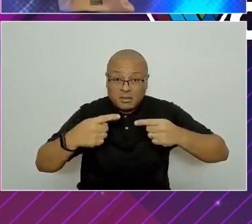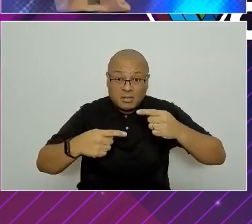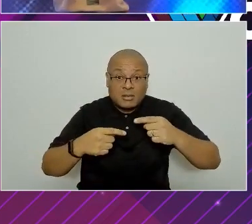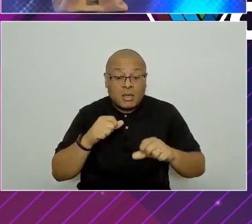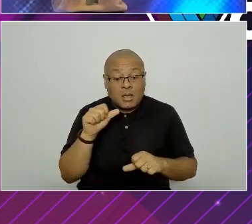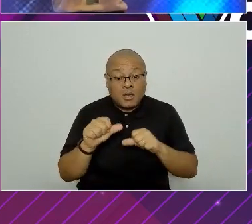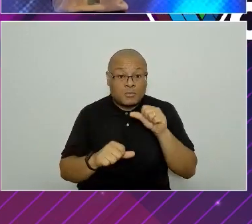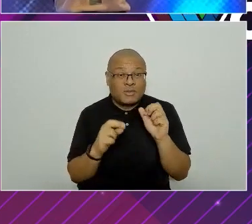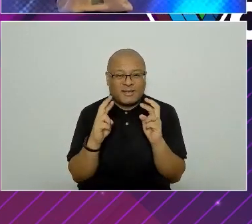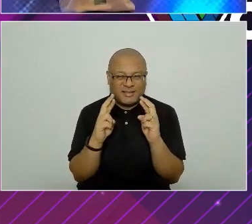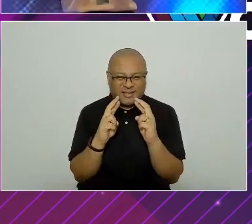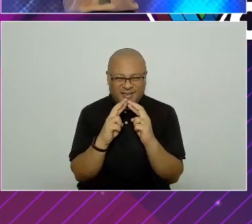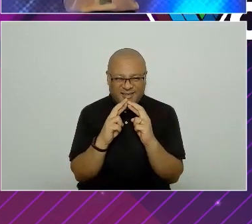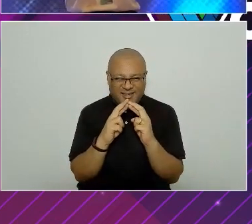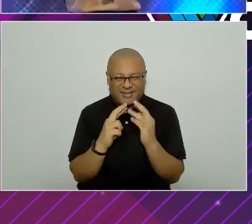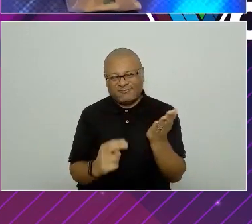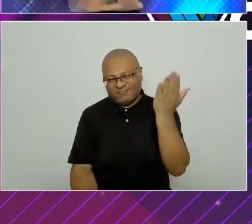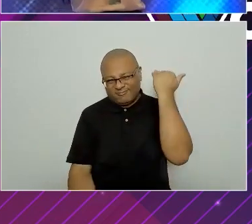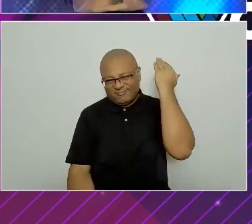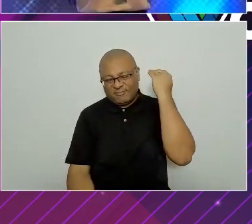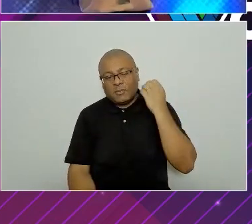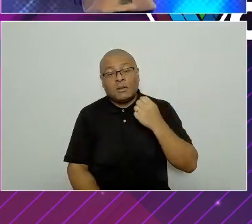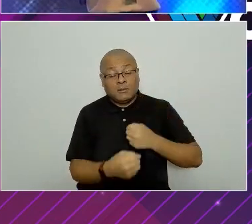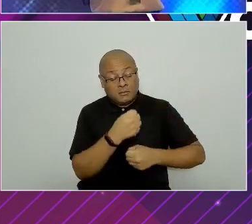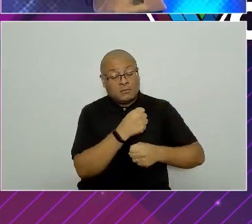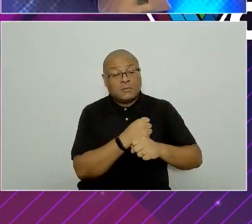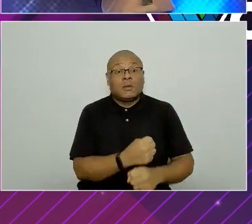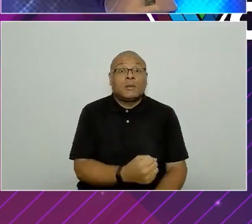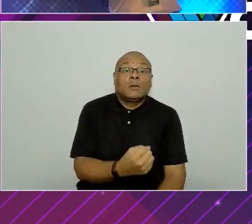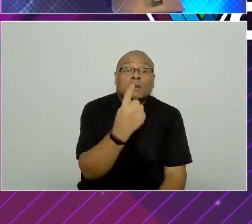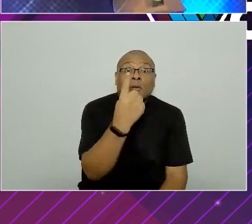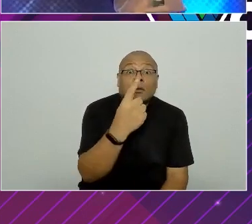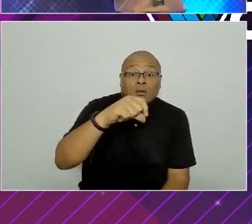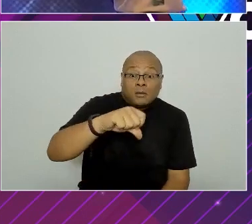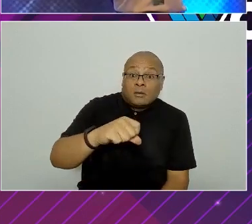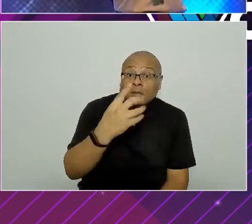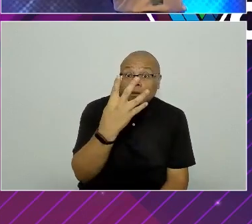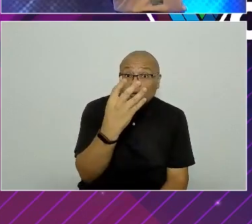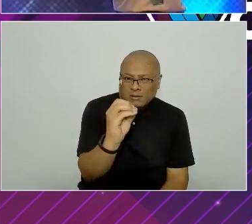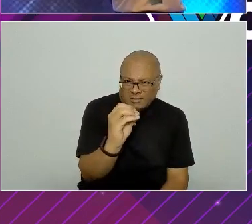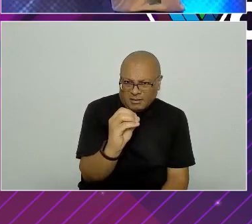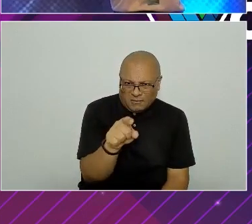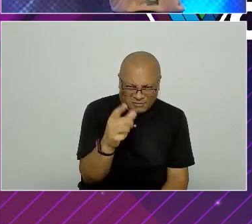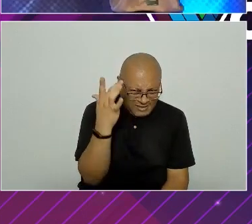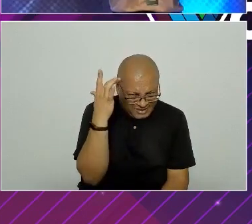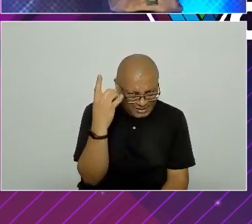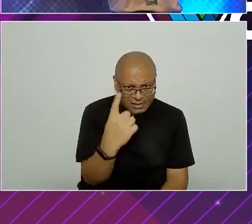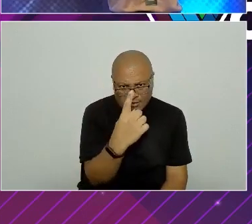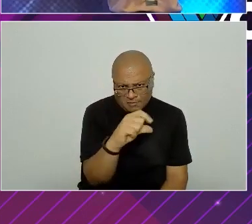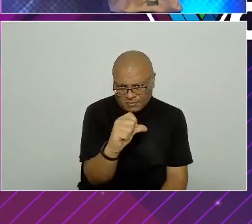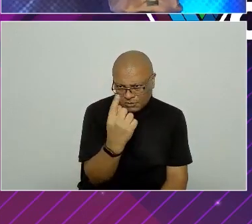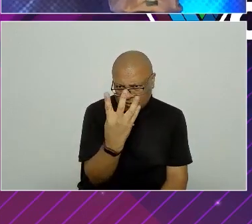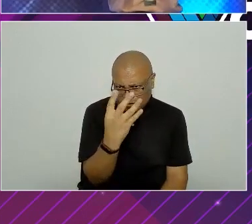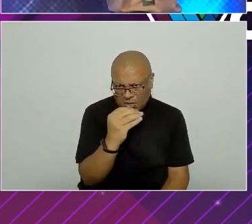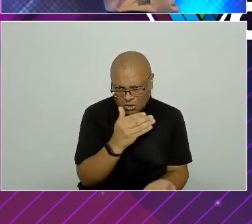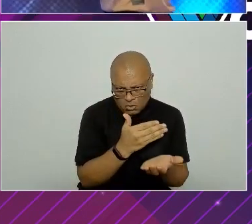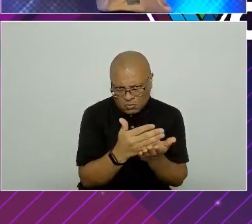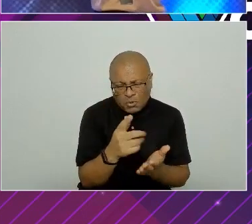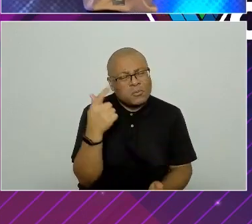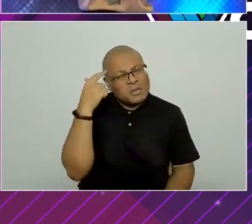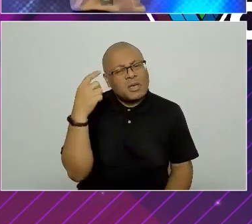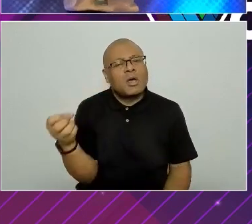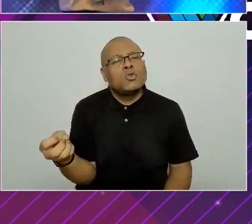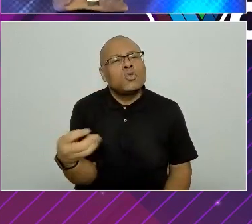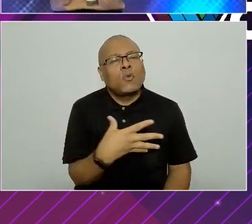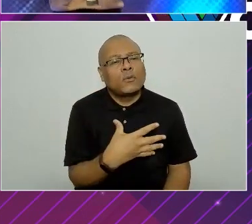neural lá nos anos 40. Vocês achavam que era perto dos anos 40? Isso ou achavam que era mais recente? Porque